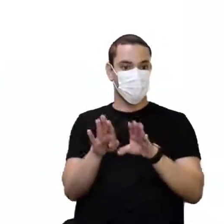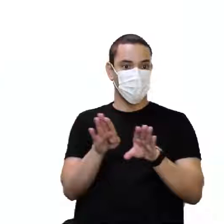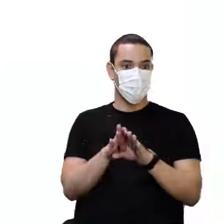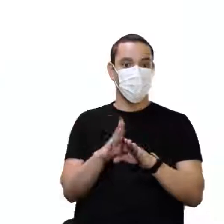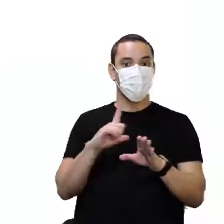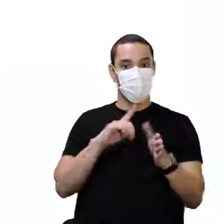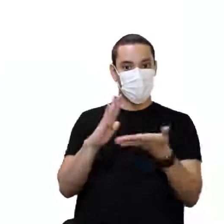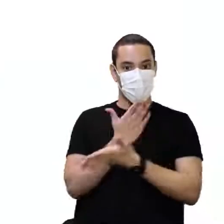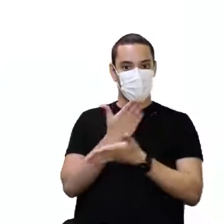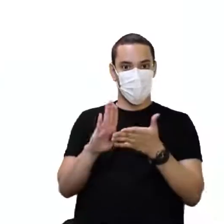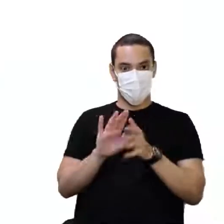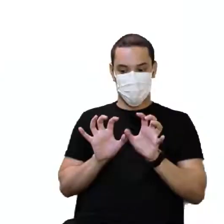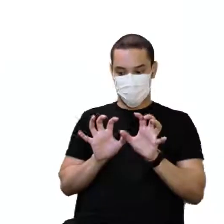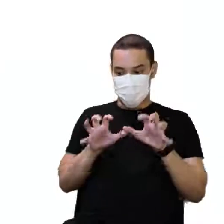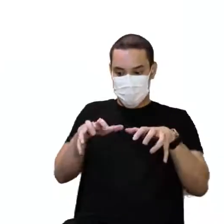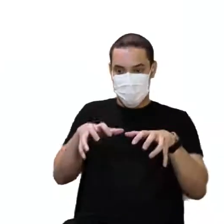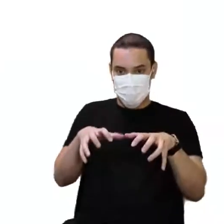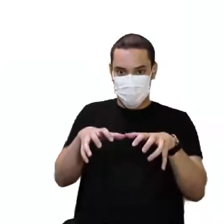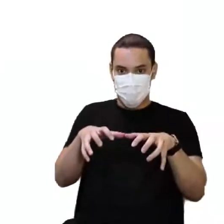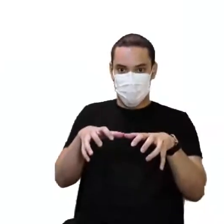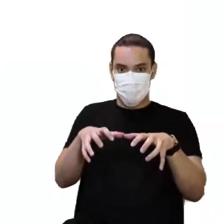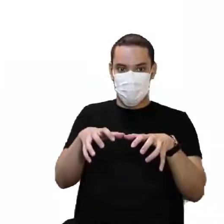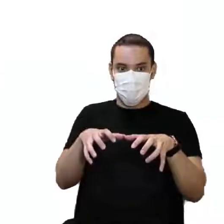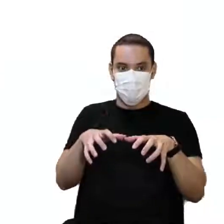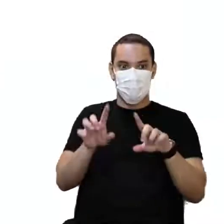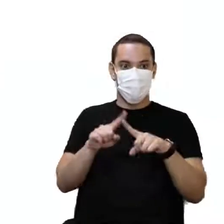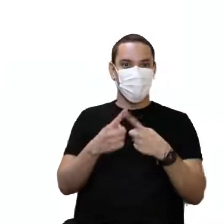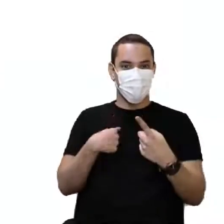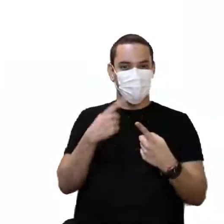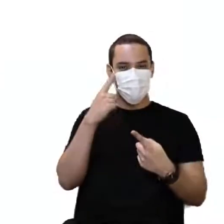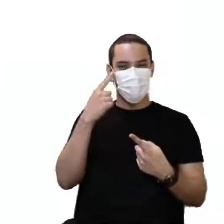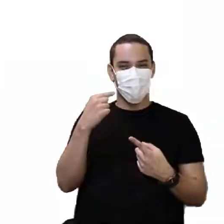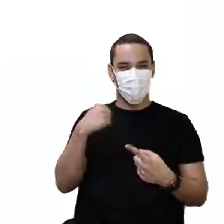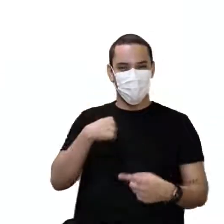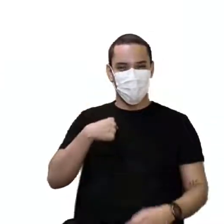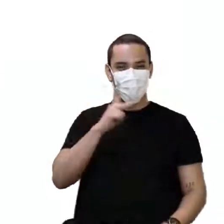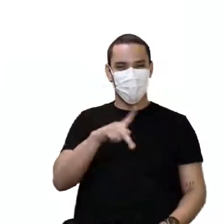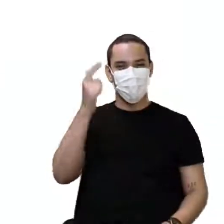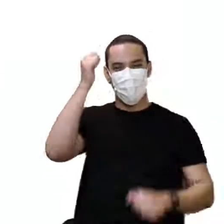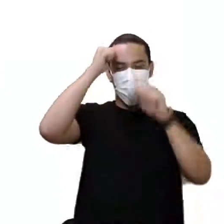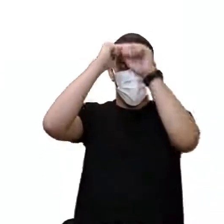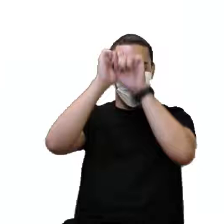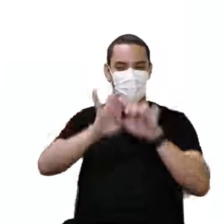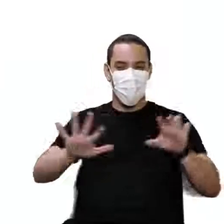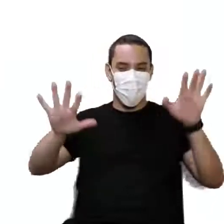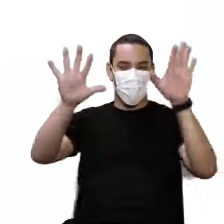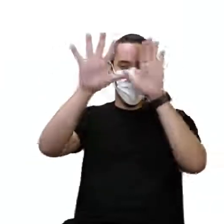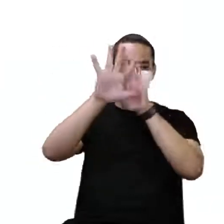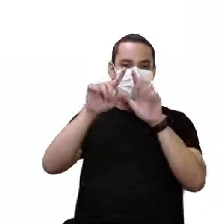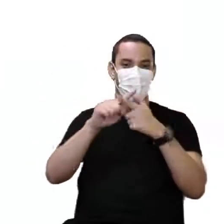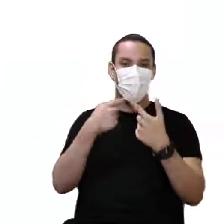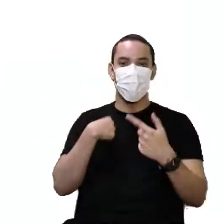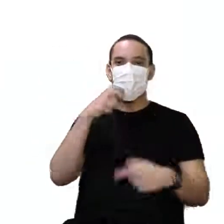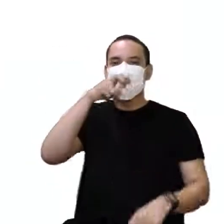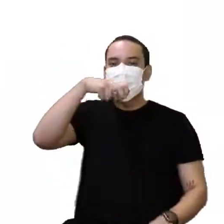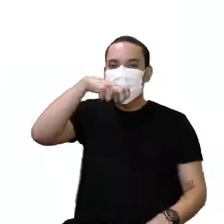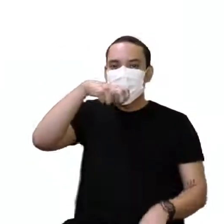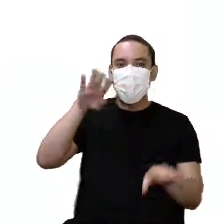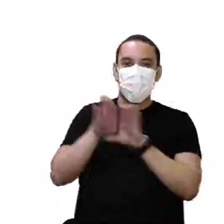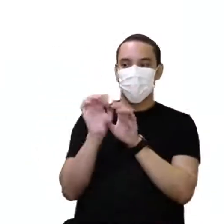já salientes, outros que têm as... Eu estou falando de dente, eu estou falando de garra. Tá vendo como é que a professora viaja assim na maionese? Mas não, na maionese não, tá